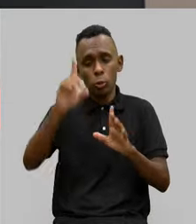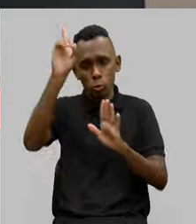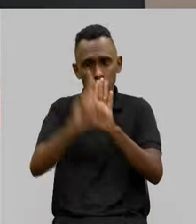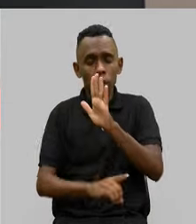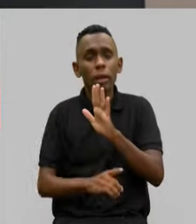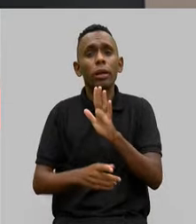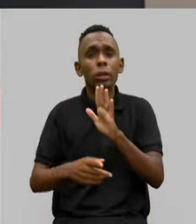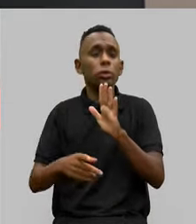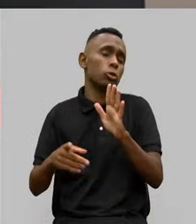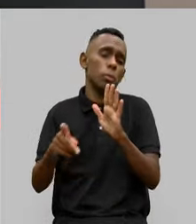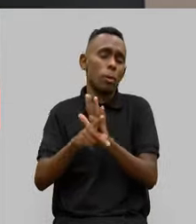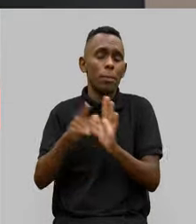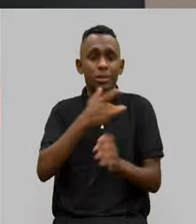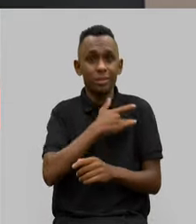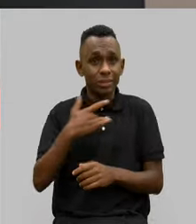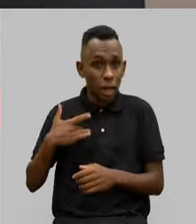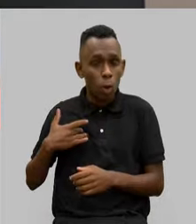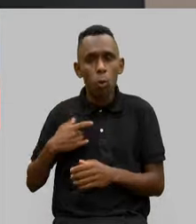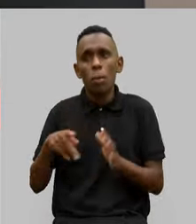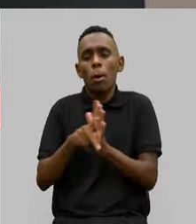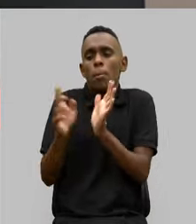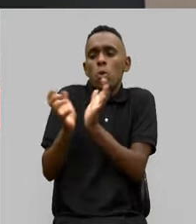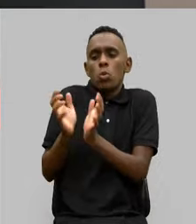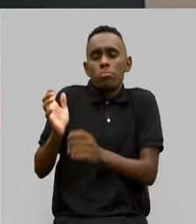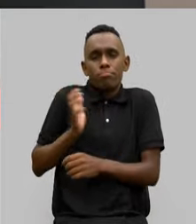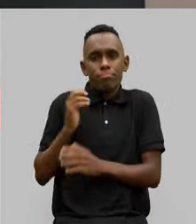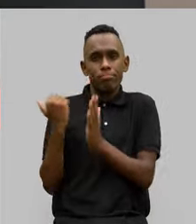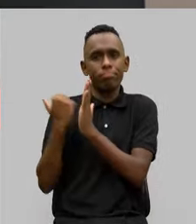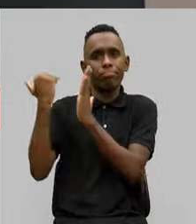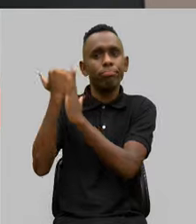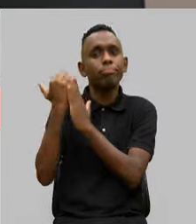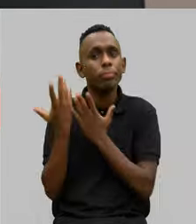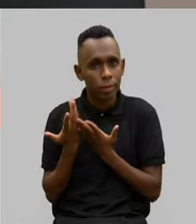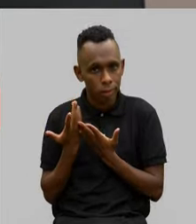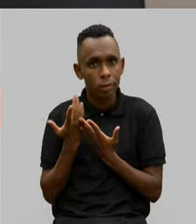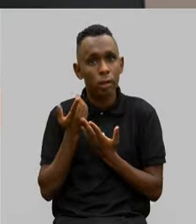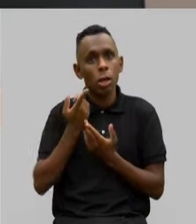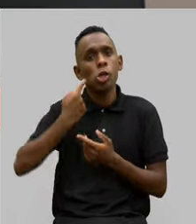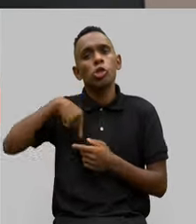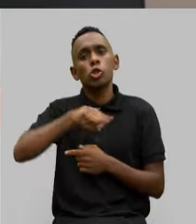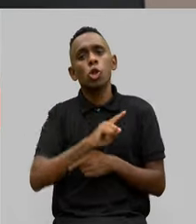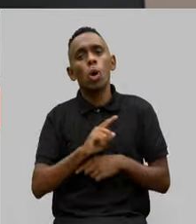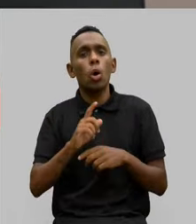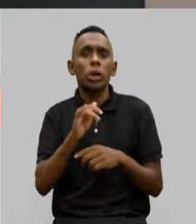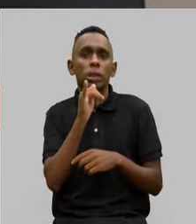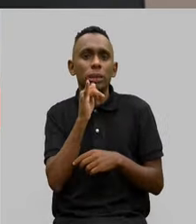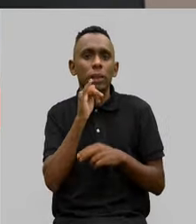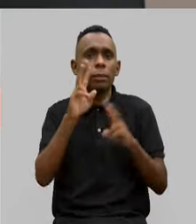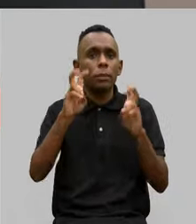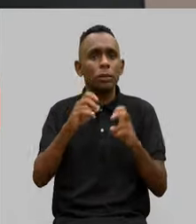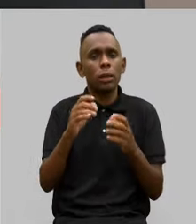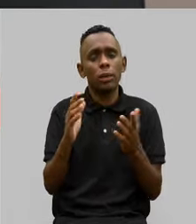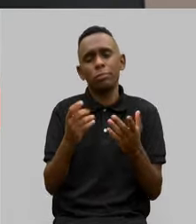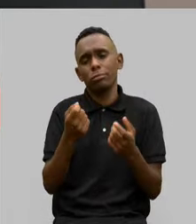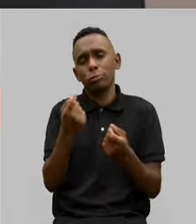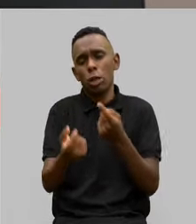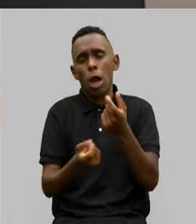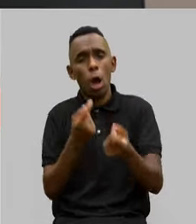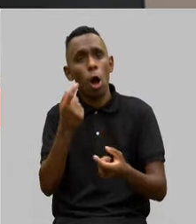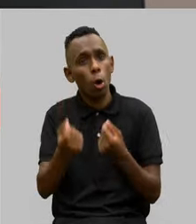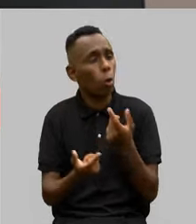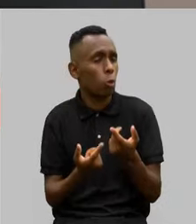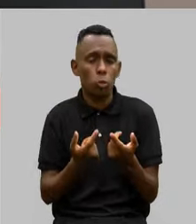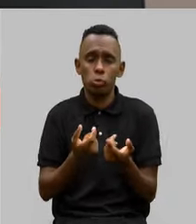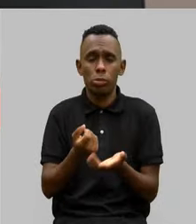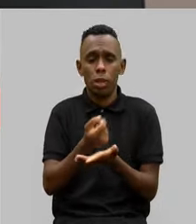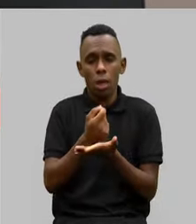ainda é extremamente elitizado conforme já foi dito o fato da gente ter um pouquinho de medicamento que tá sendo vendido nas farmácias